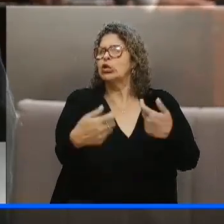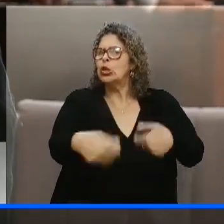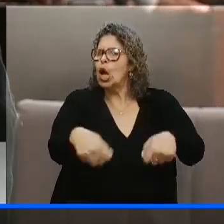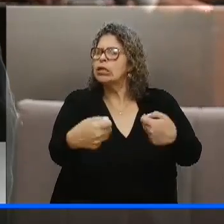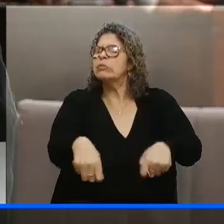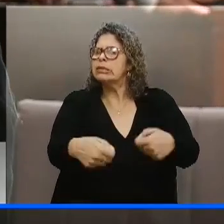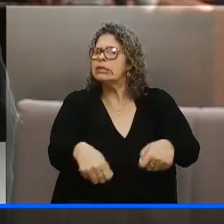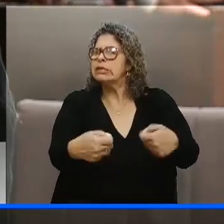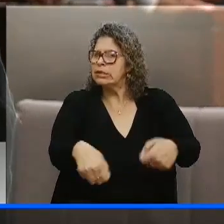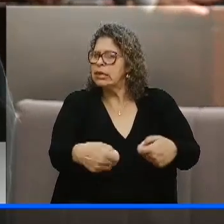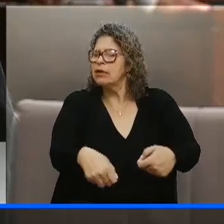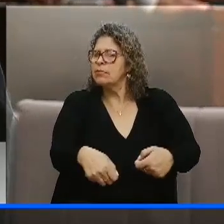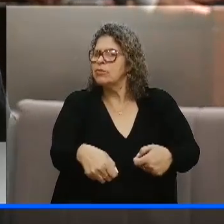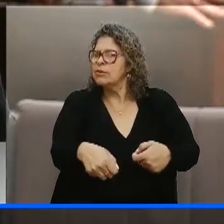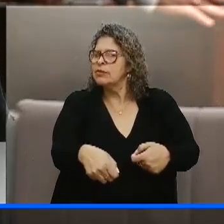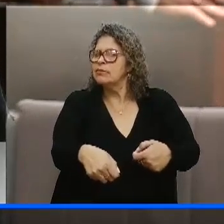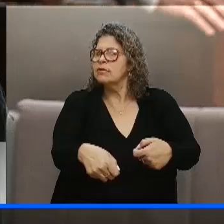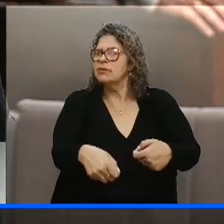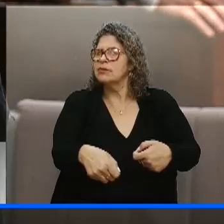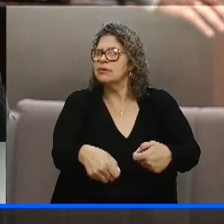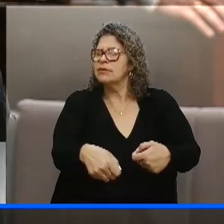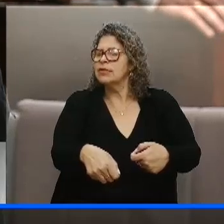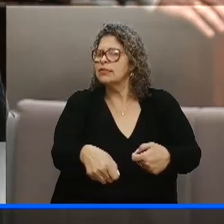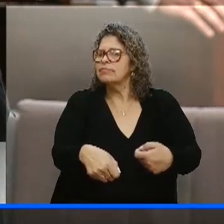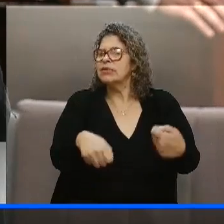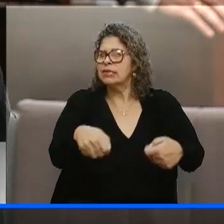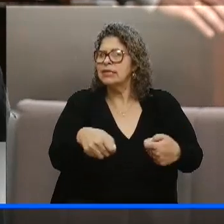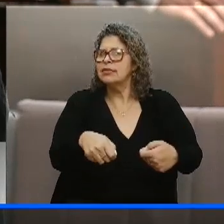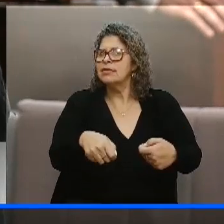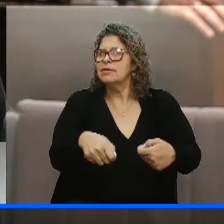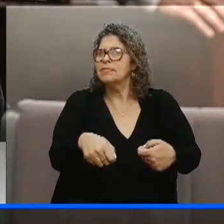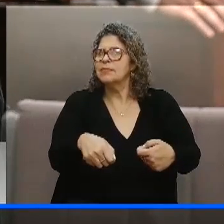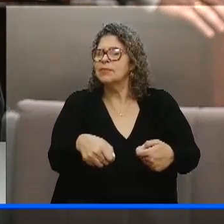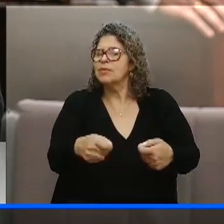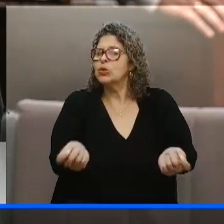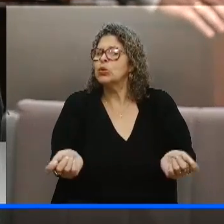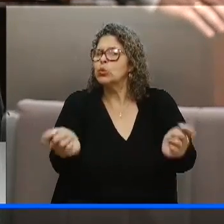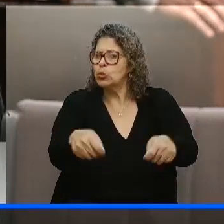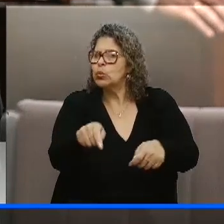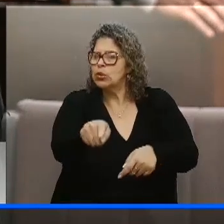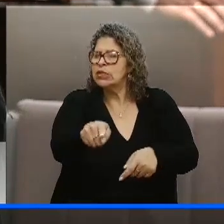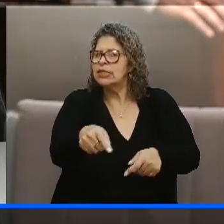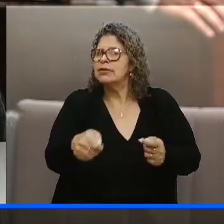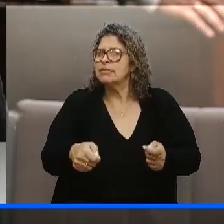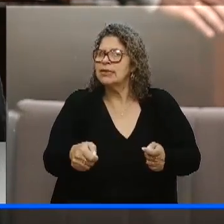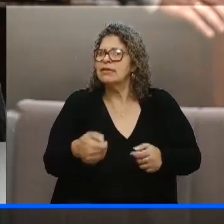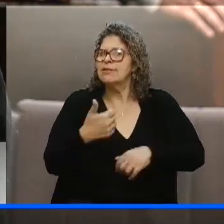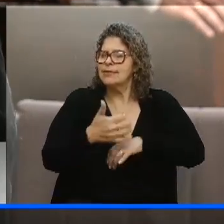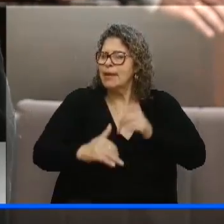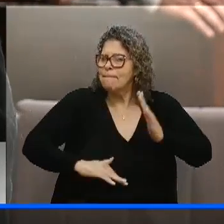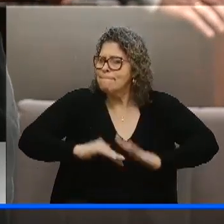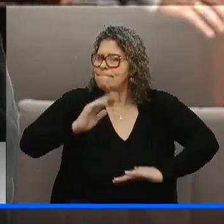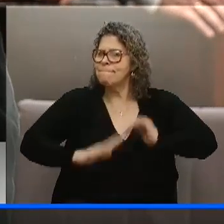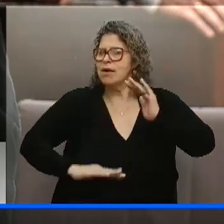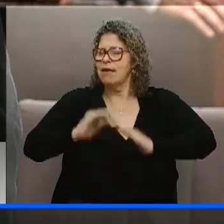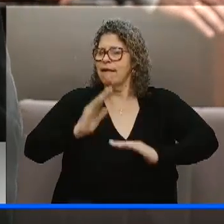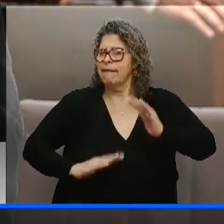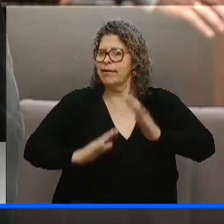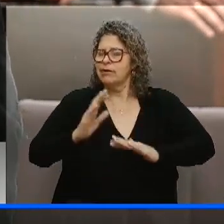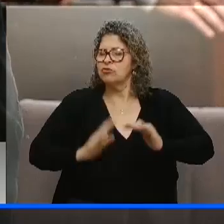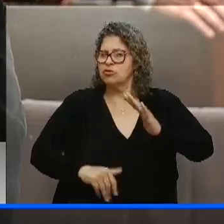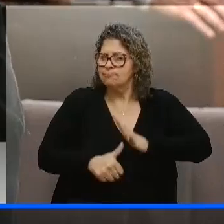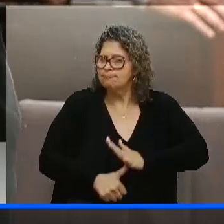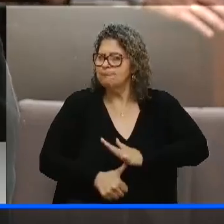justiça aquilo que nós daqui não é que nos é dado a exercer na plenitude a liderança